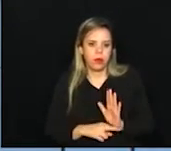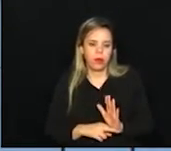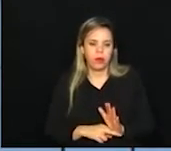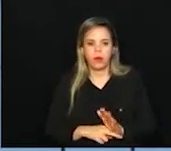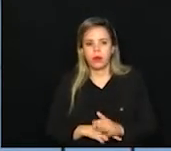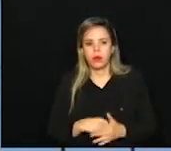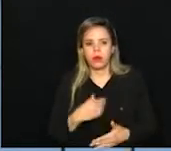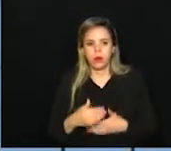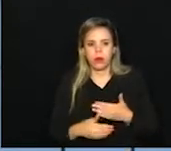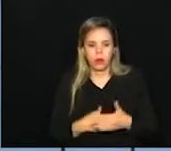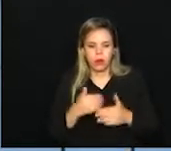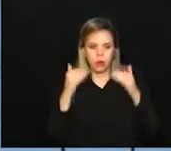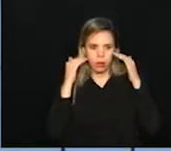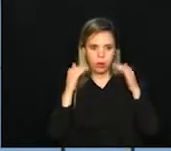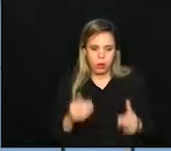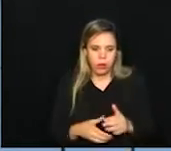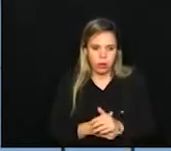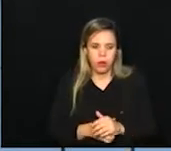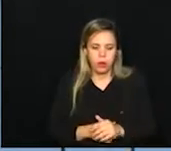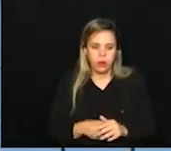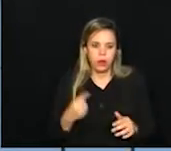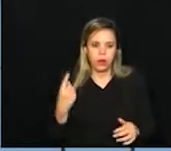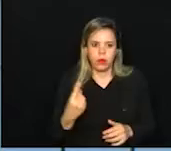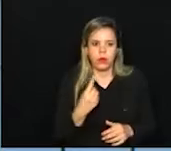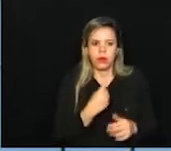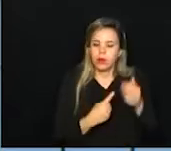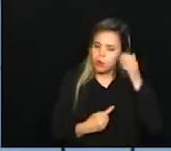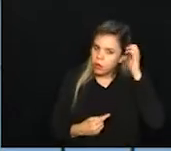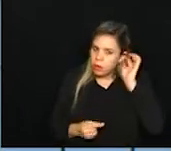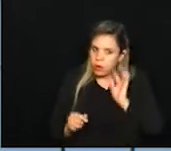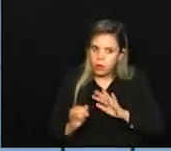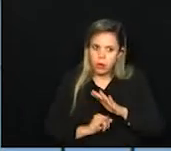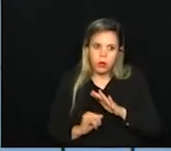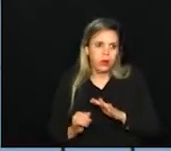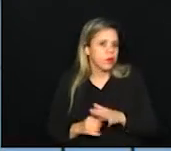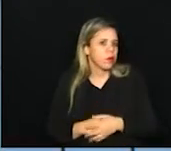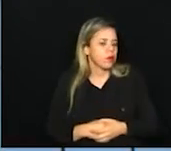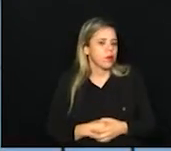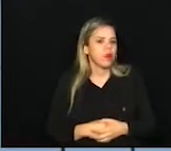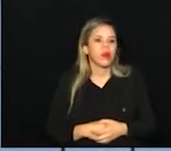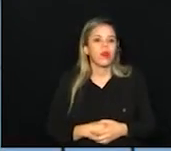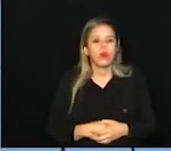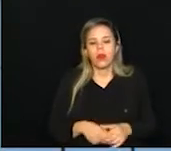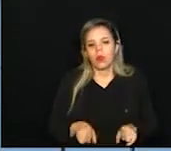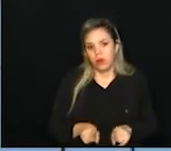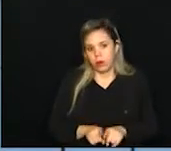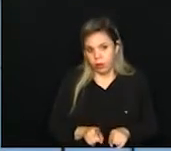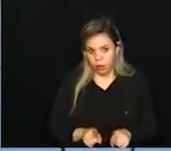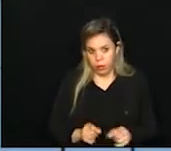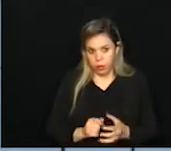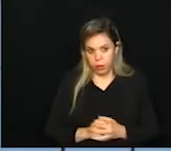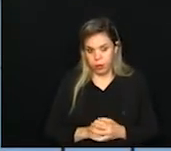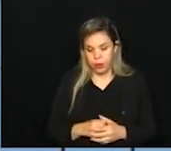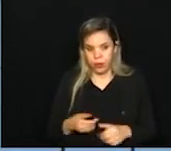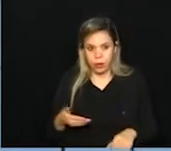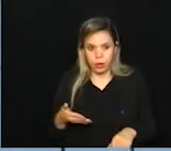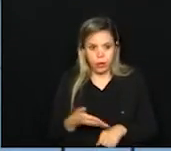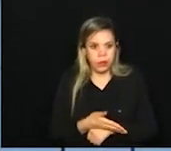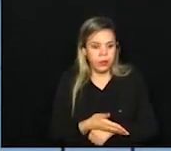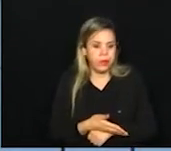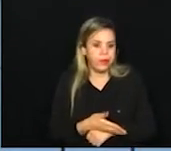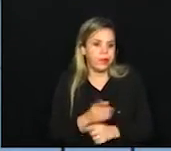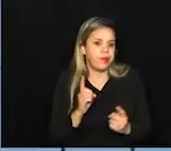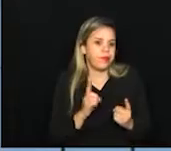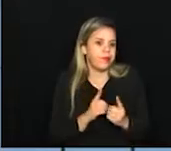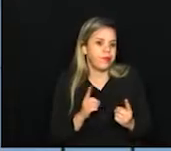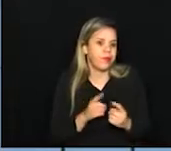paulatino que deve ser seguido por cada uma dessas instituições, inclusive também prevê a visitação para